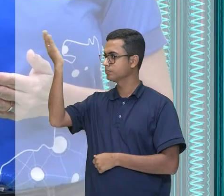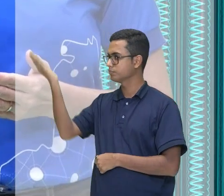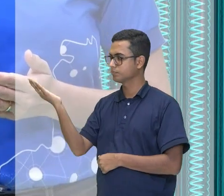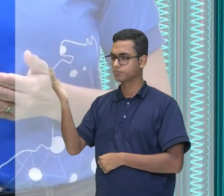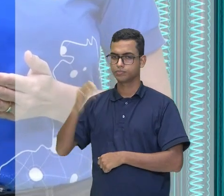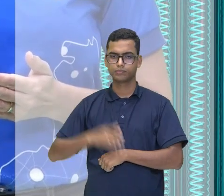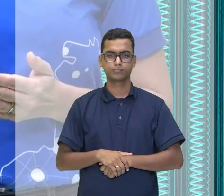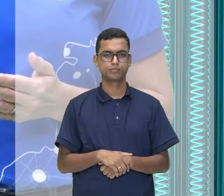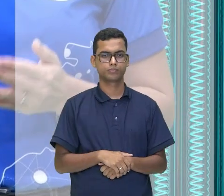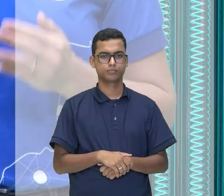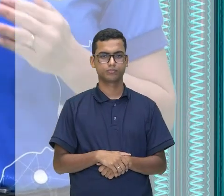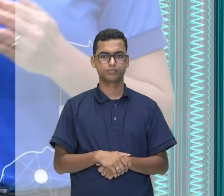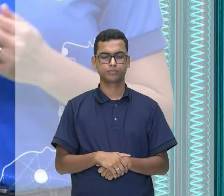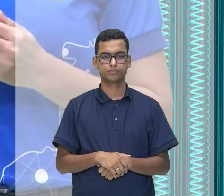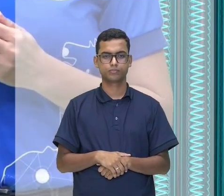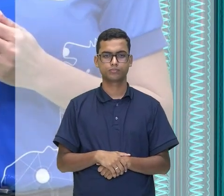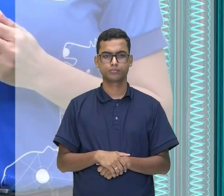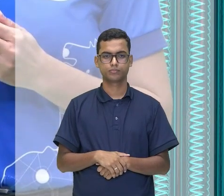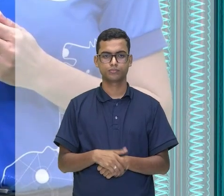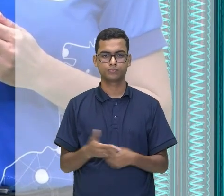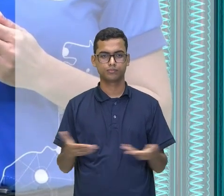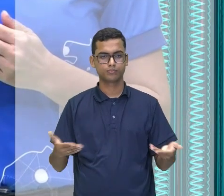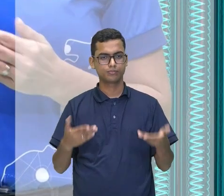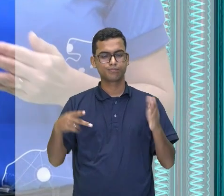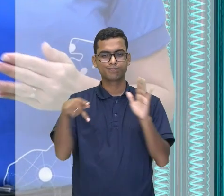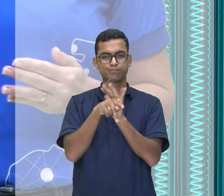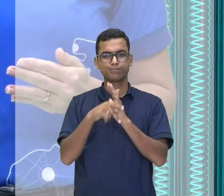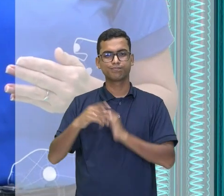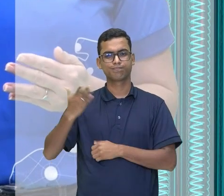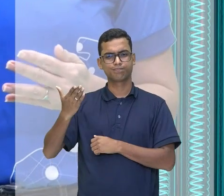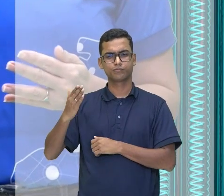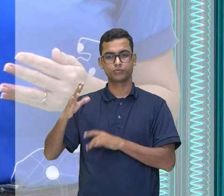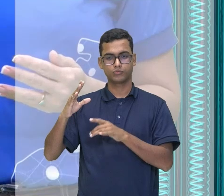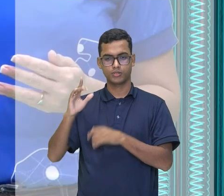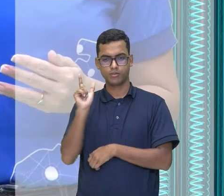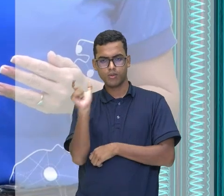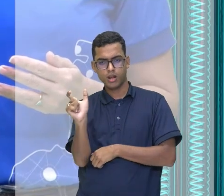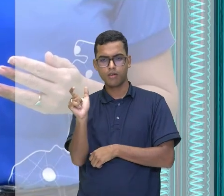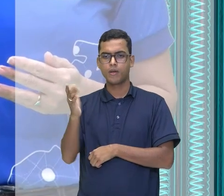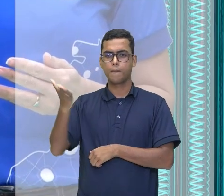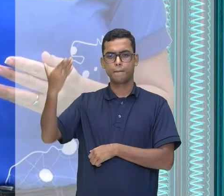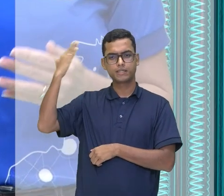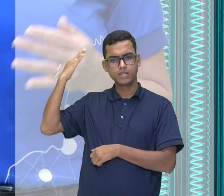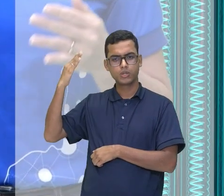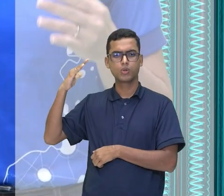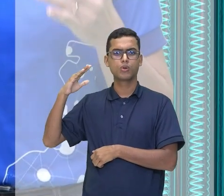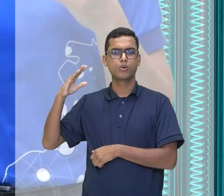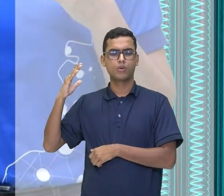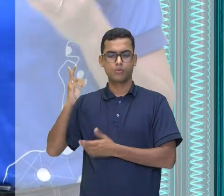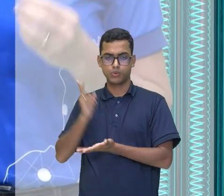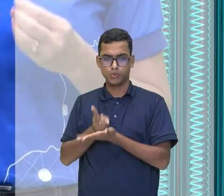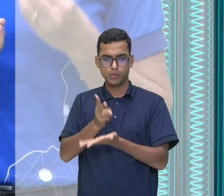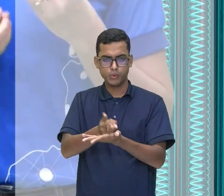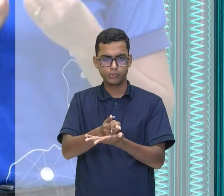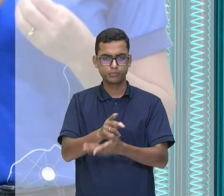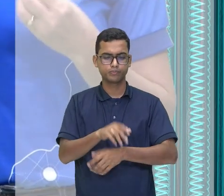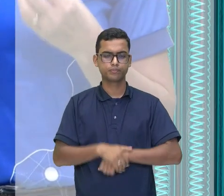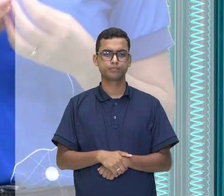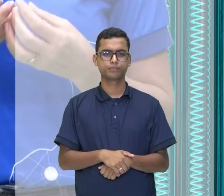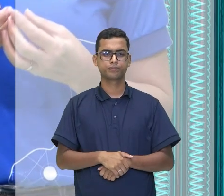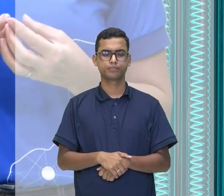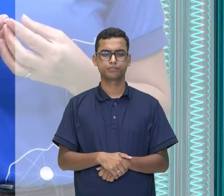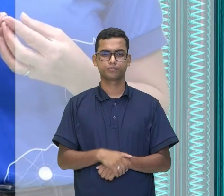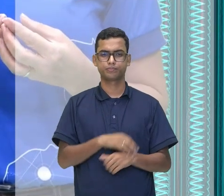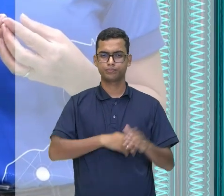Então, past continuous, as regras. Isso aqui em relação aos verbos, certo? Como é que eu faço para